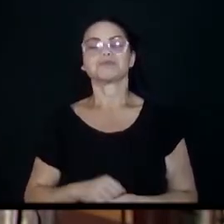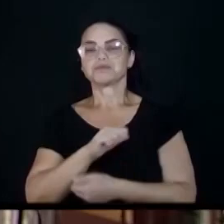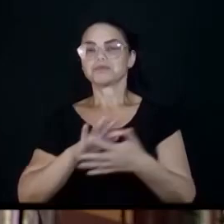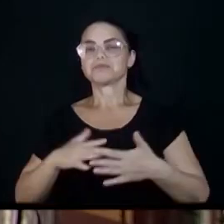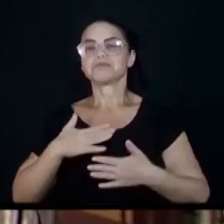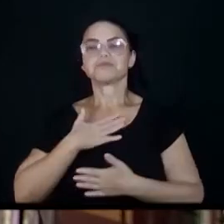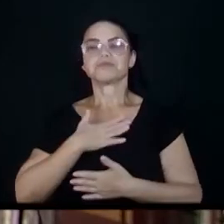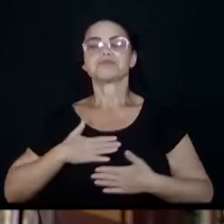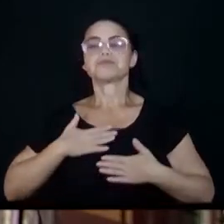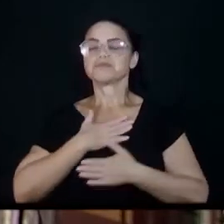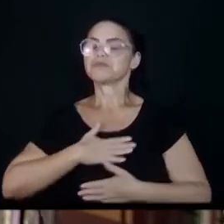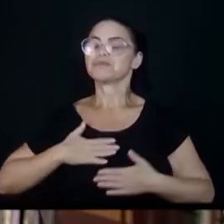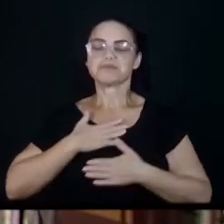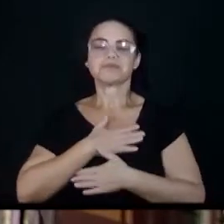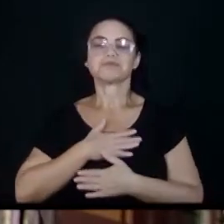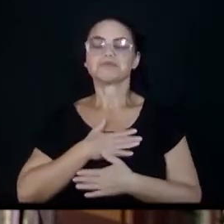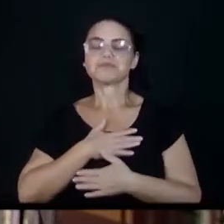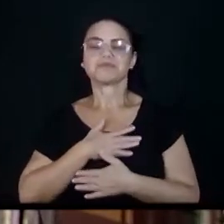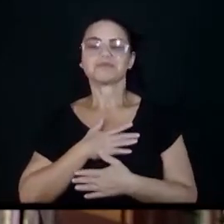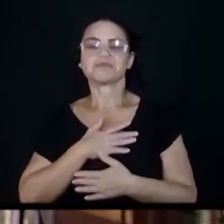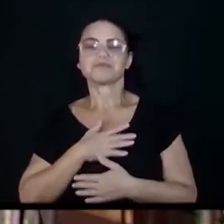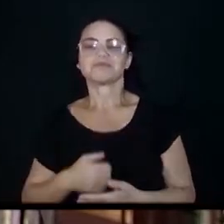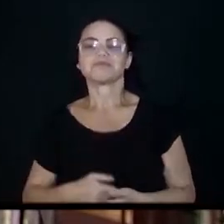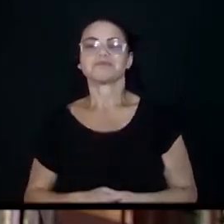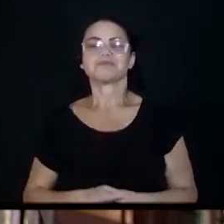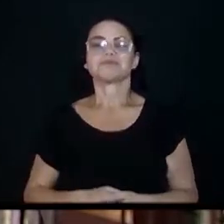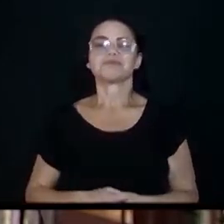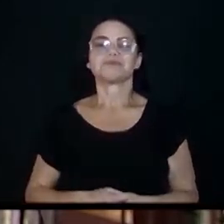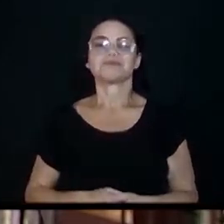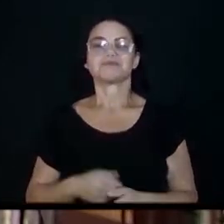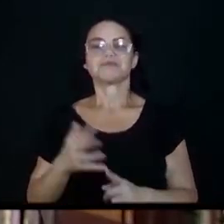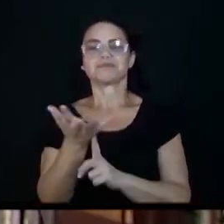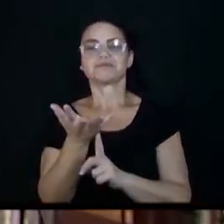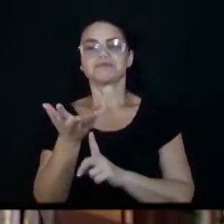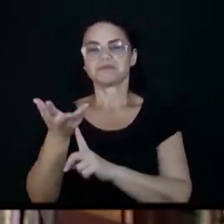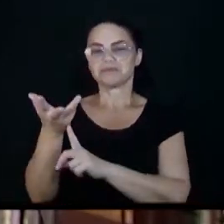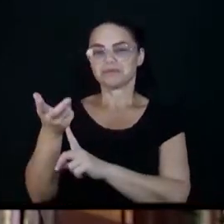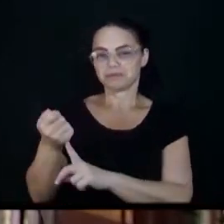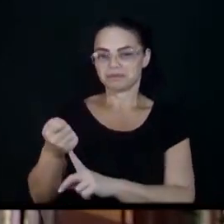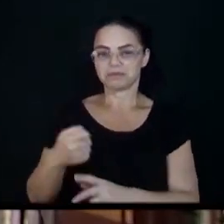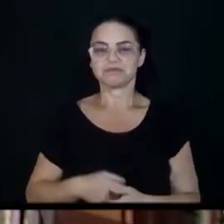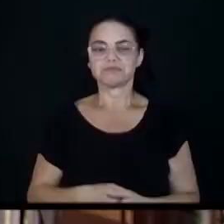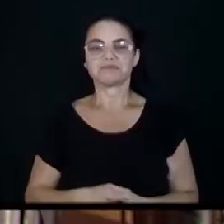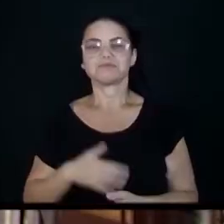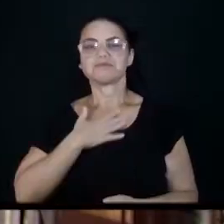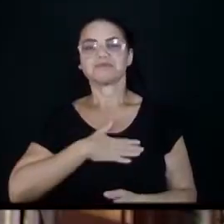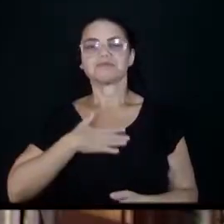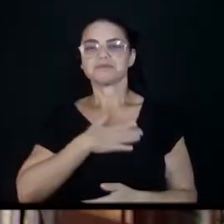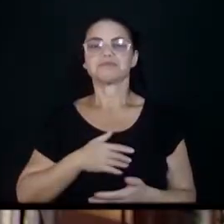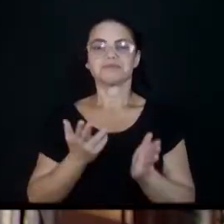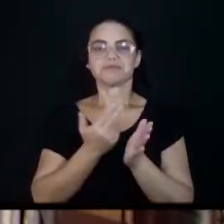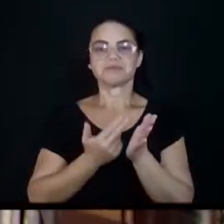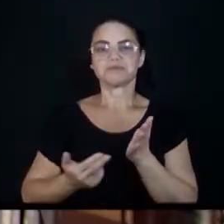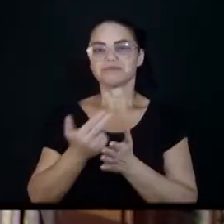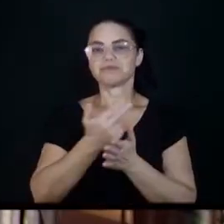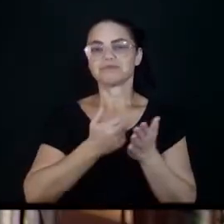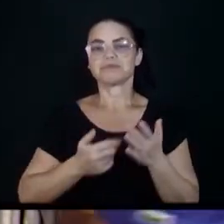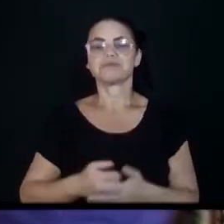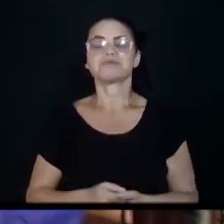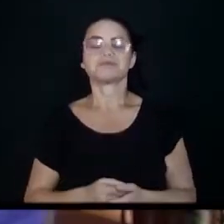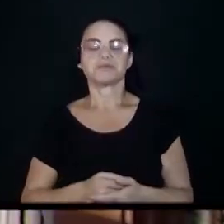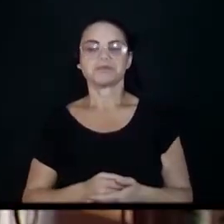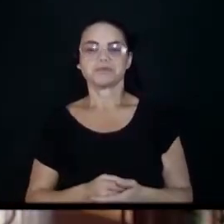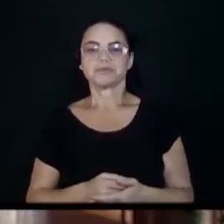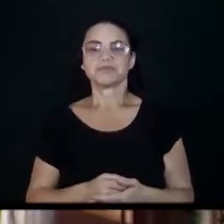se identifica? Artes. Eu gosto bastante de desenhar e escrever